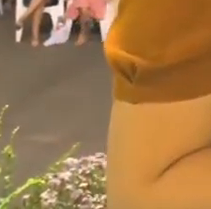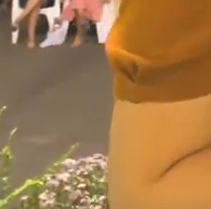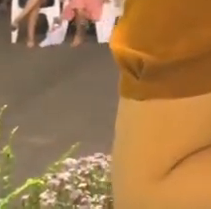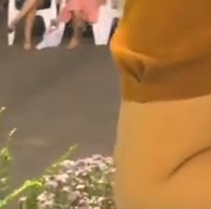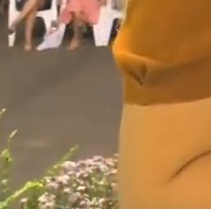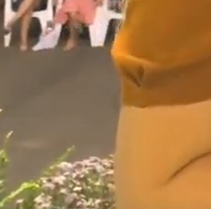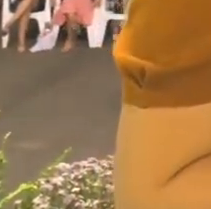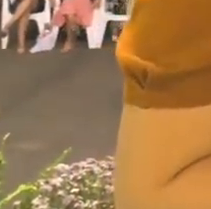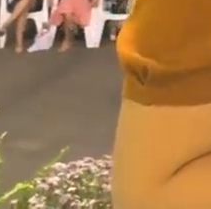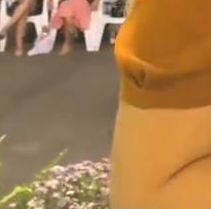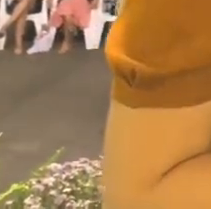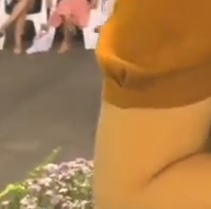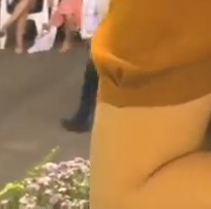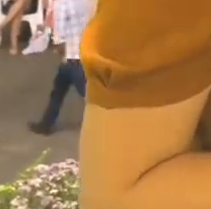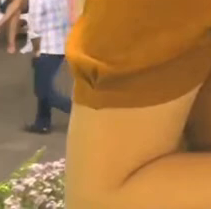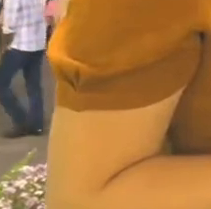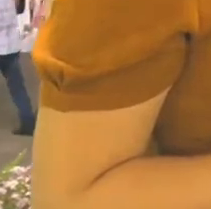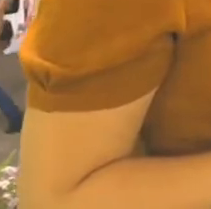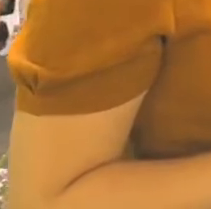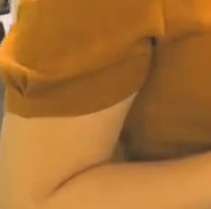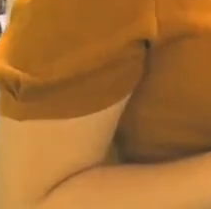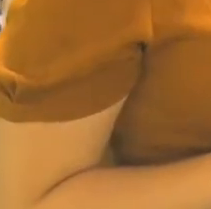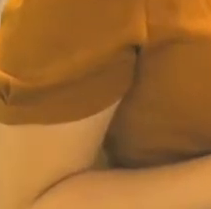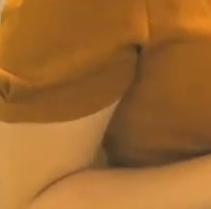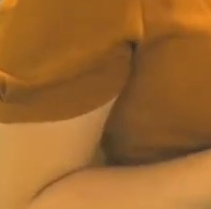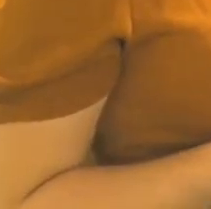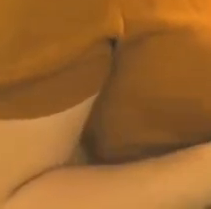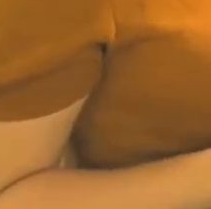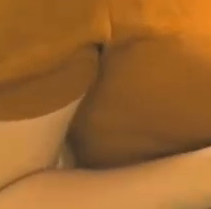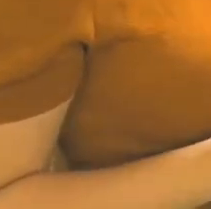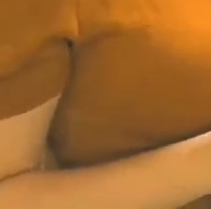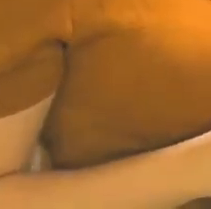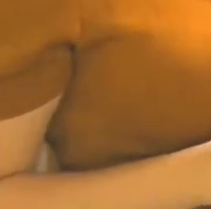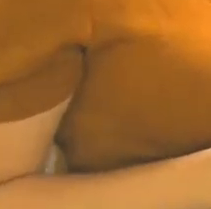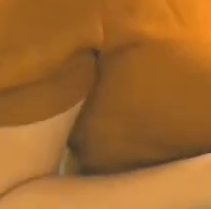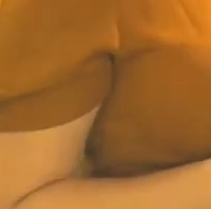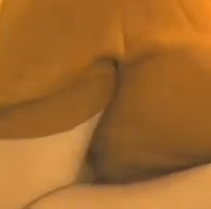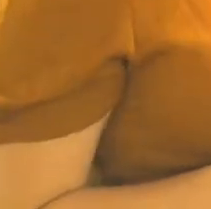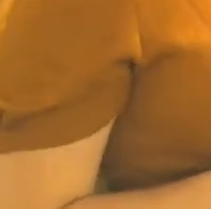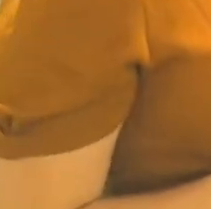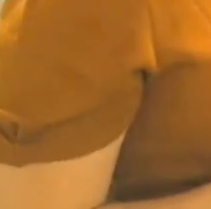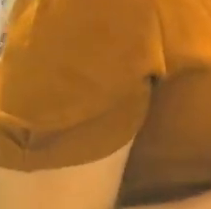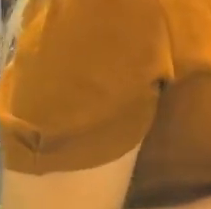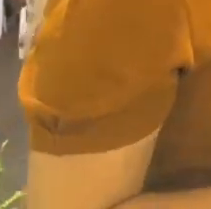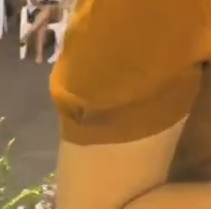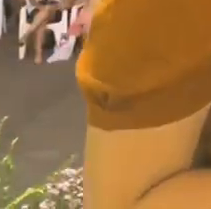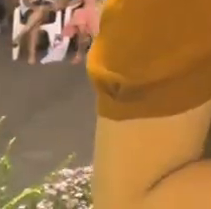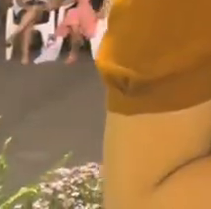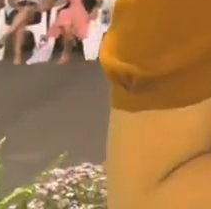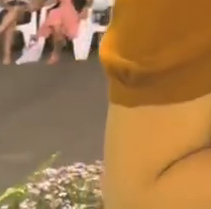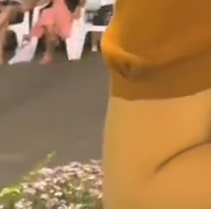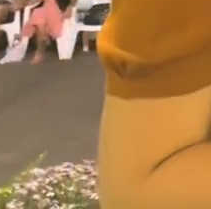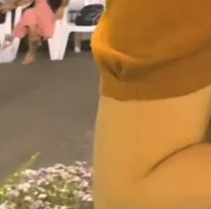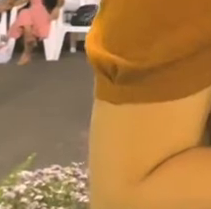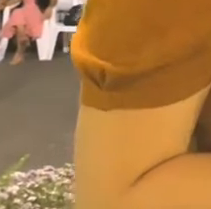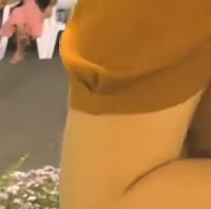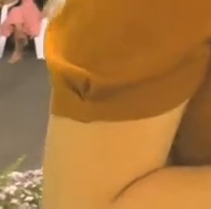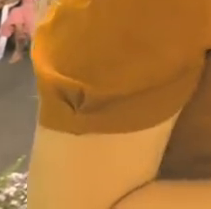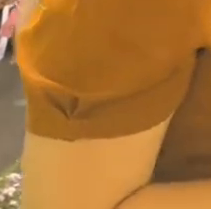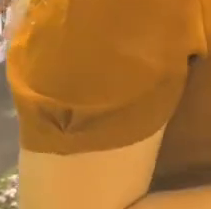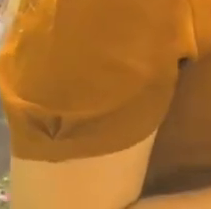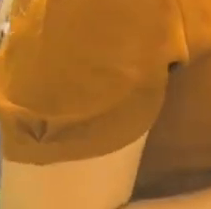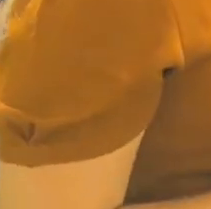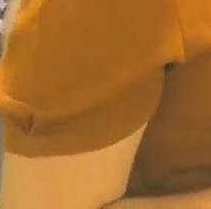graças a Deus acabou mas aquilo de vida continua e continua fazendo o seu melhor e nós todos tivemos